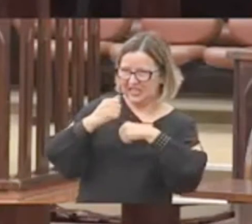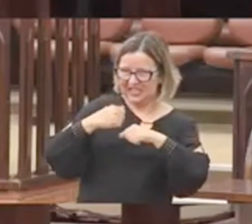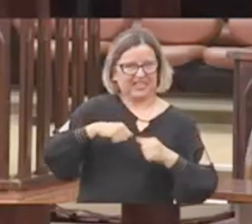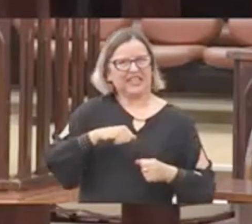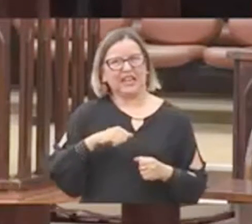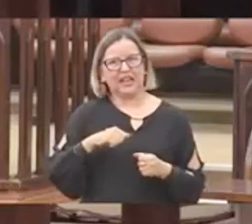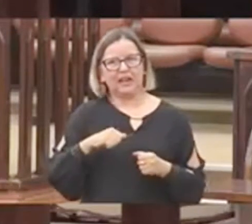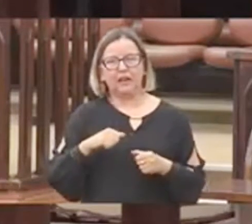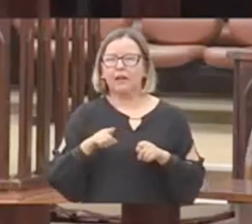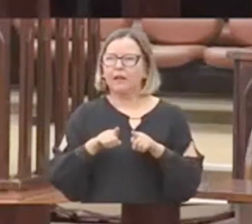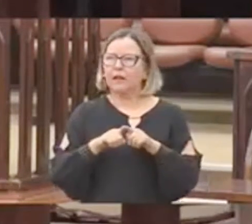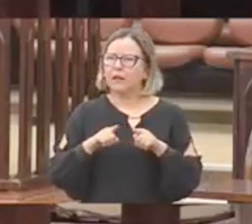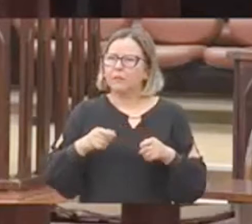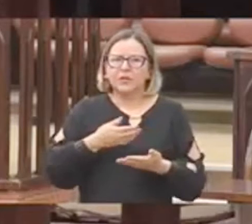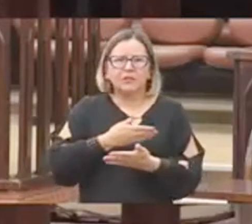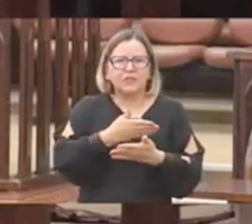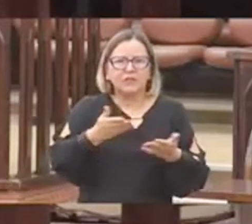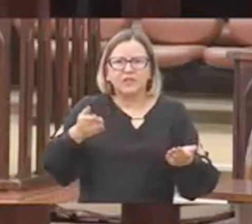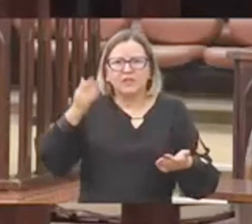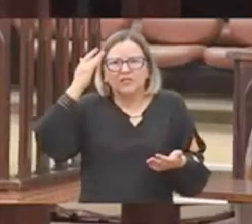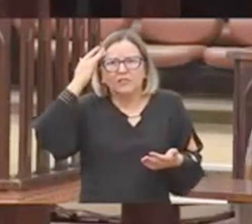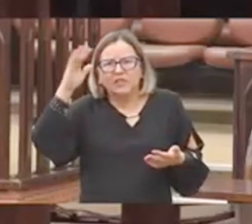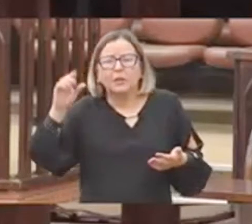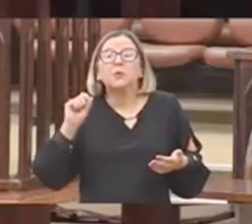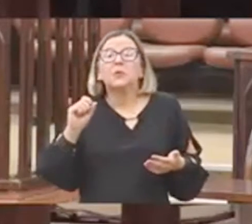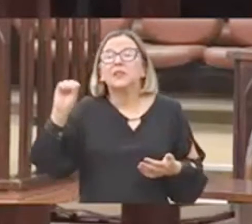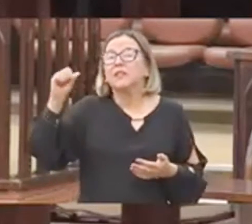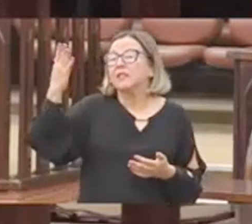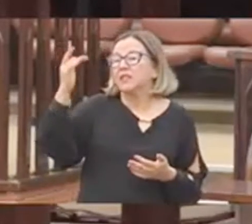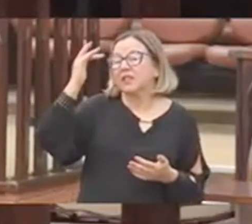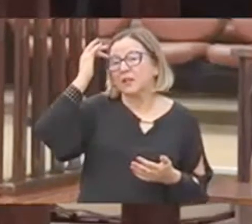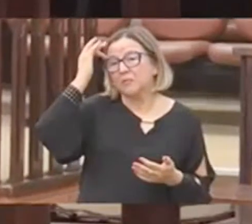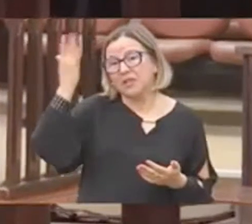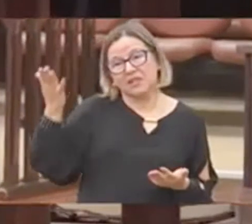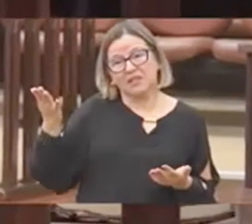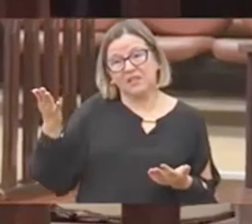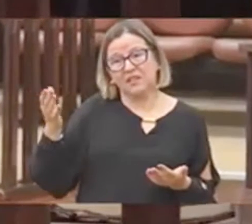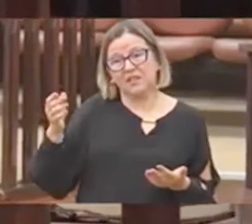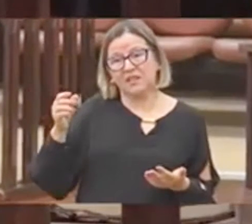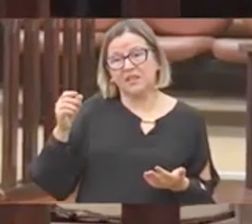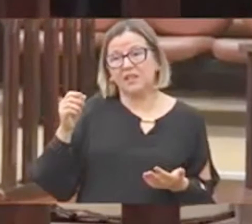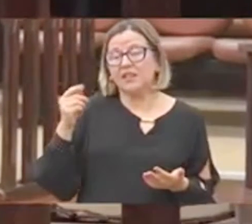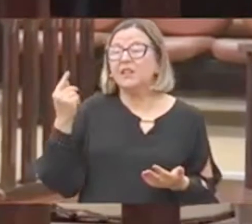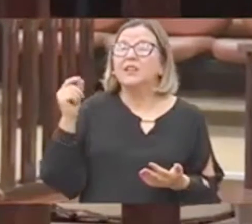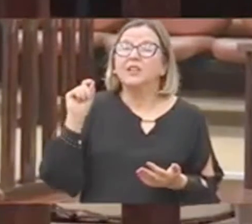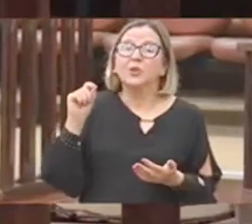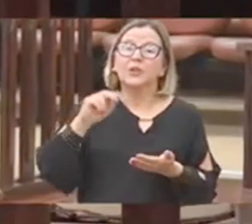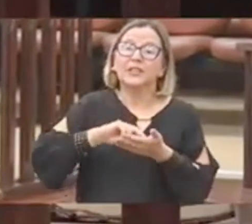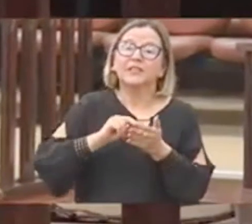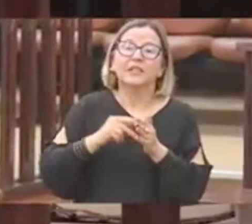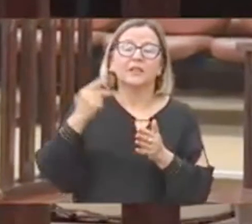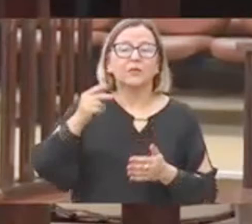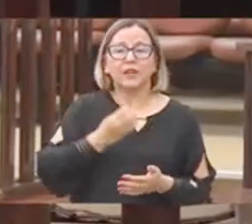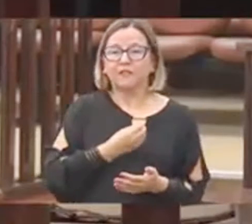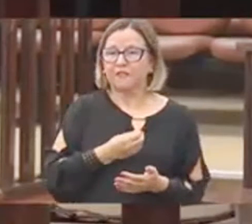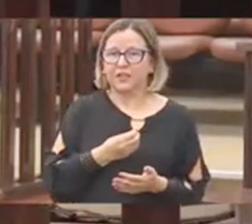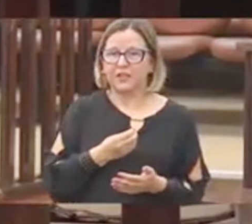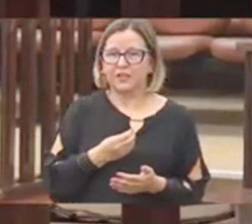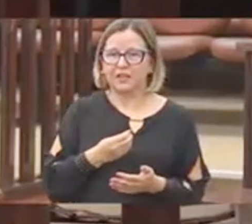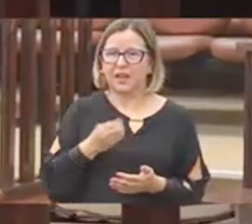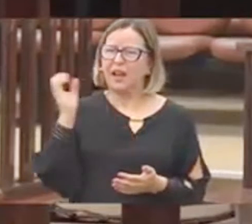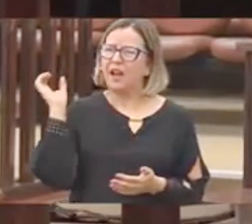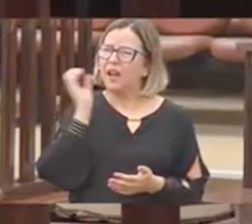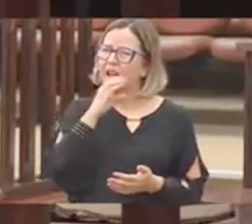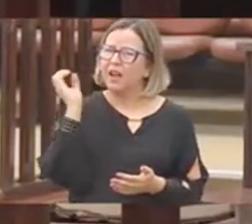amanhã, que é a vossa vida. Sois apenas como neblina que aparece por instante e logo